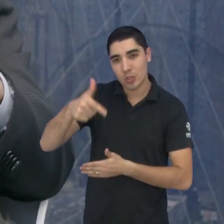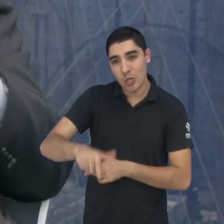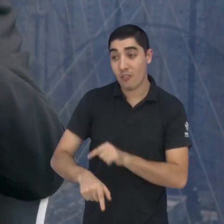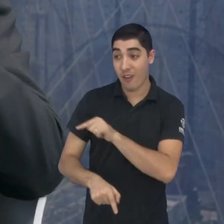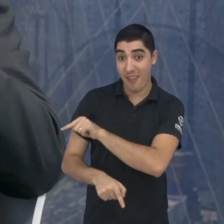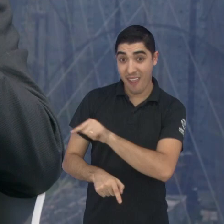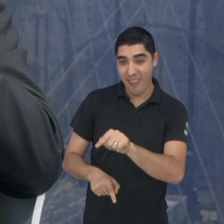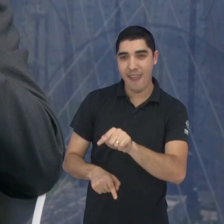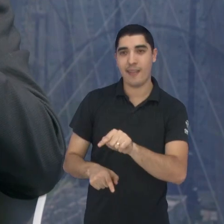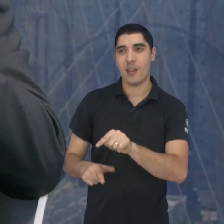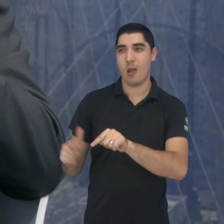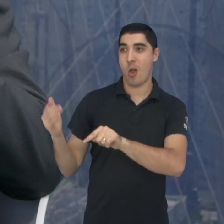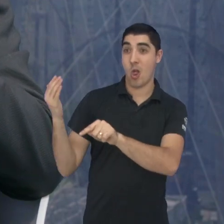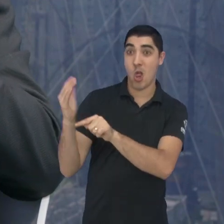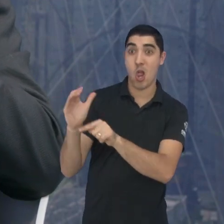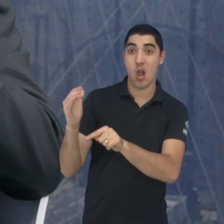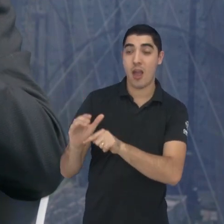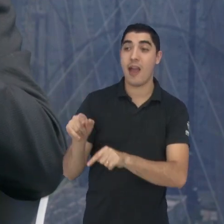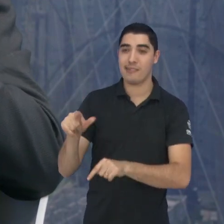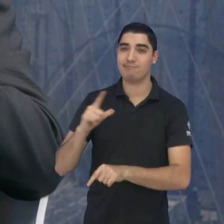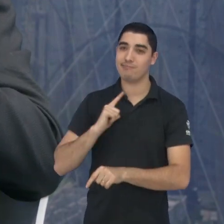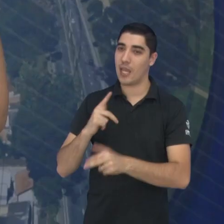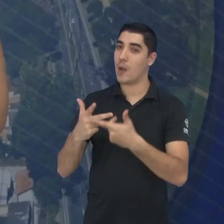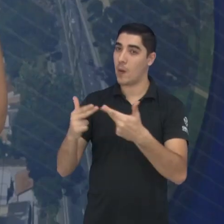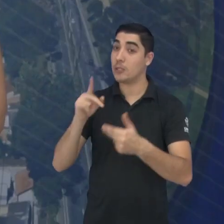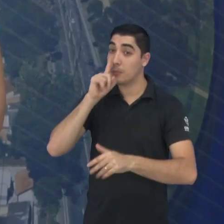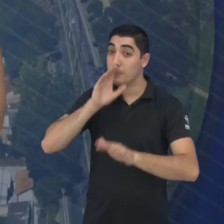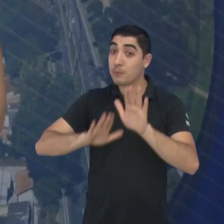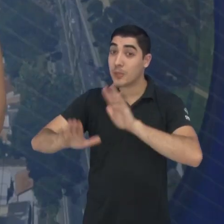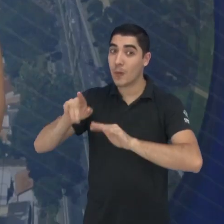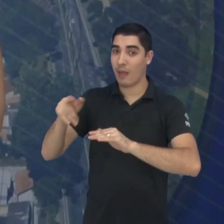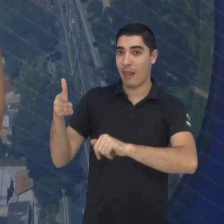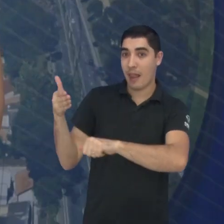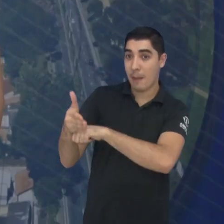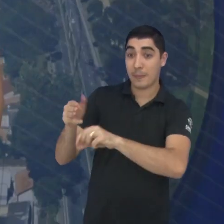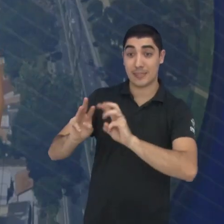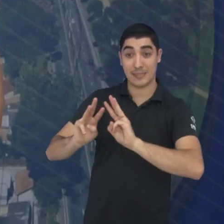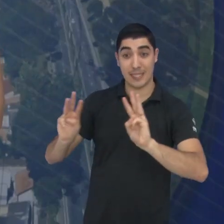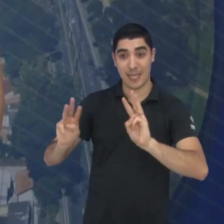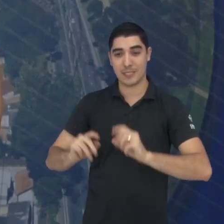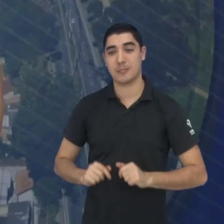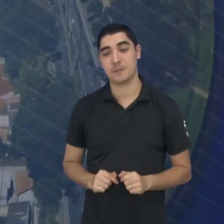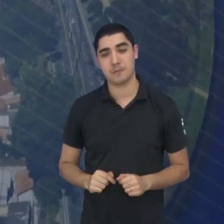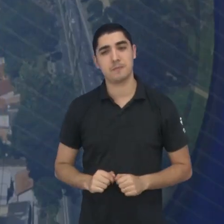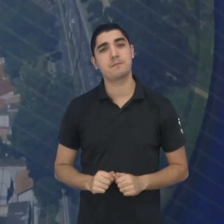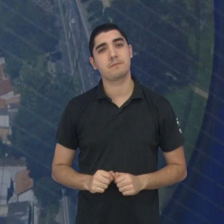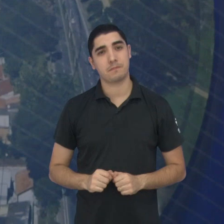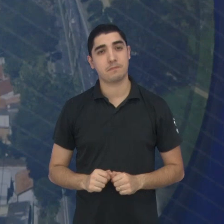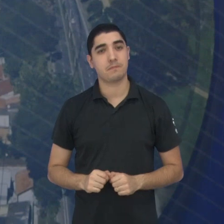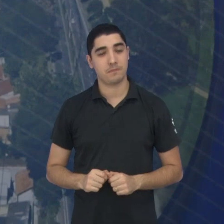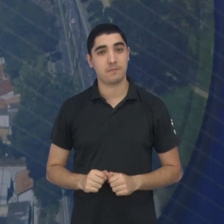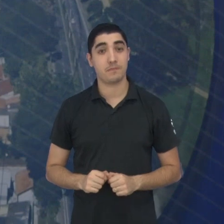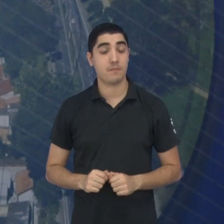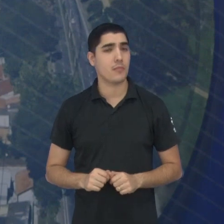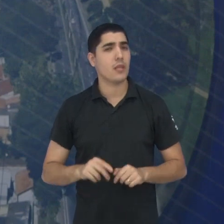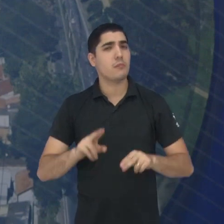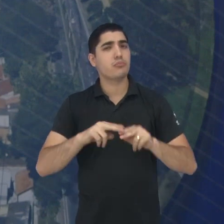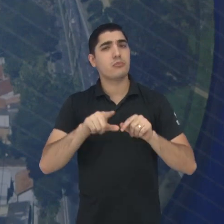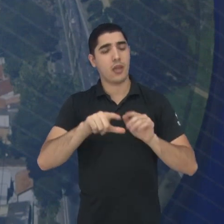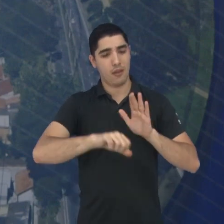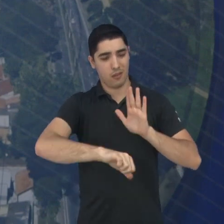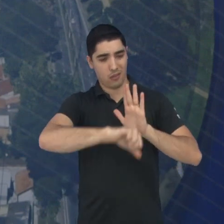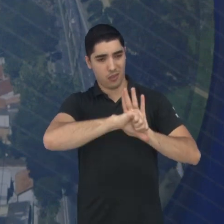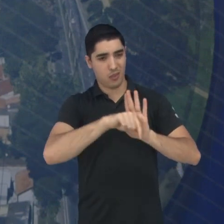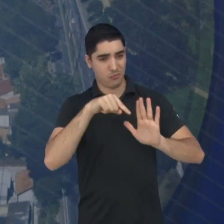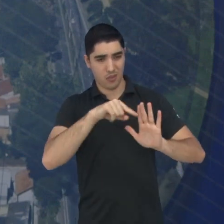expostas novamente a esses locais perigosos, né? E, Frediano, quando a gente fala de crimes na internet,